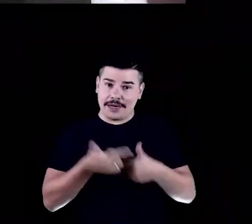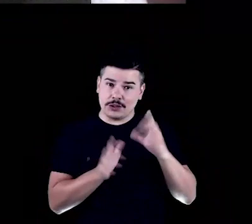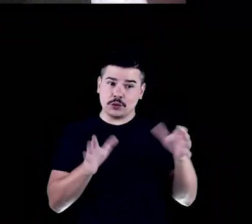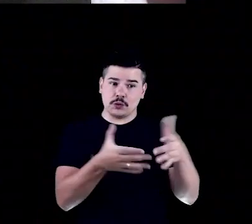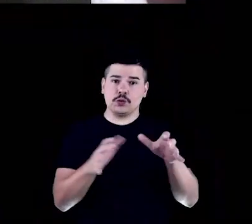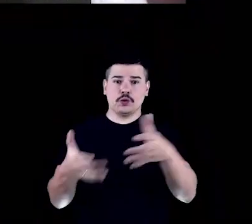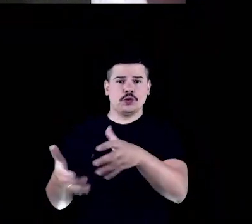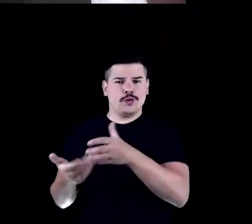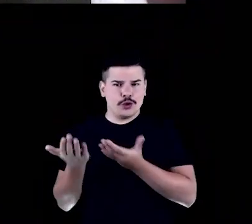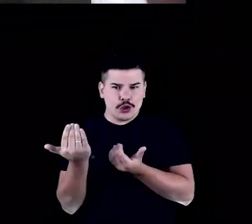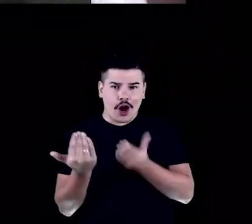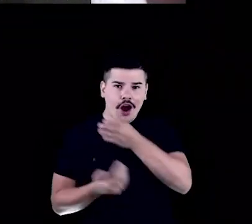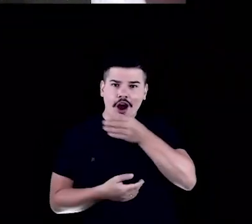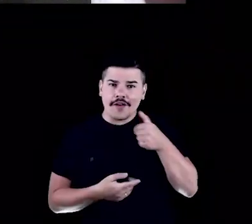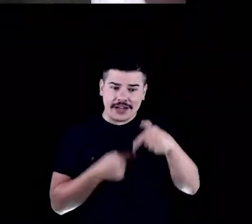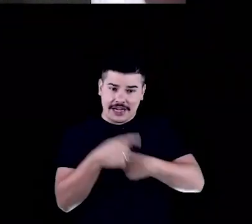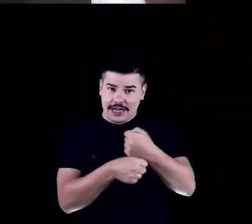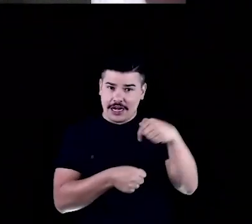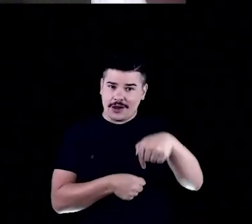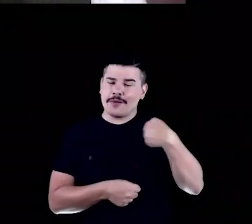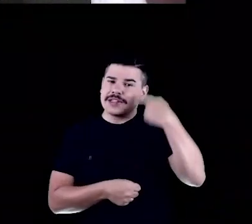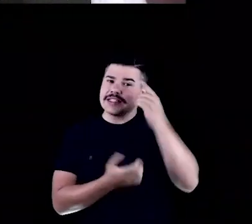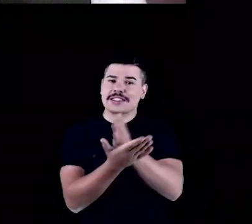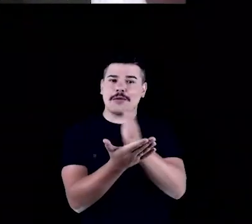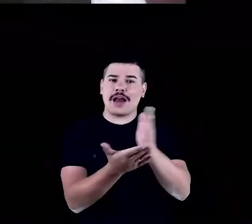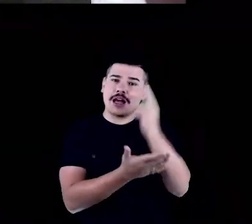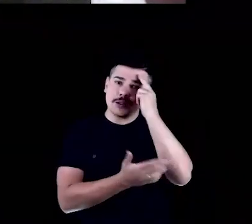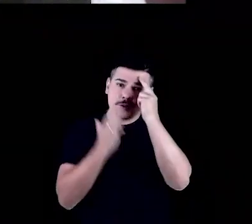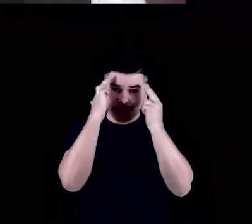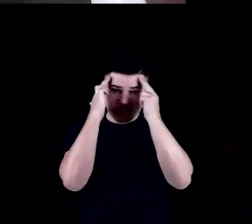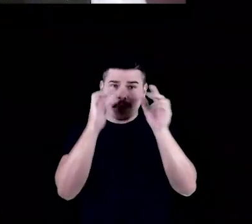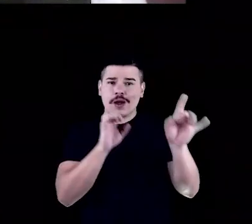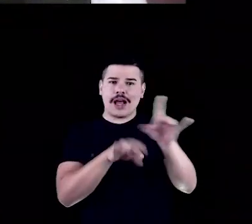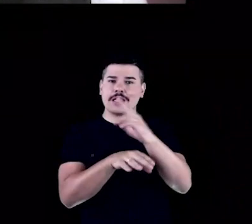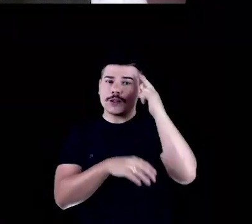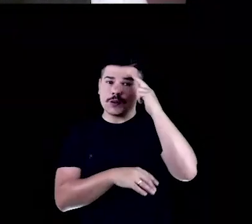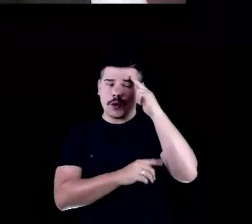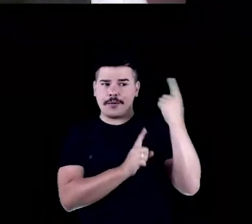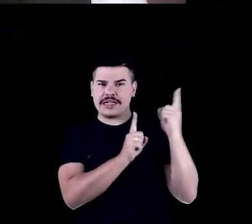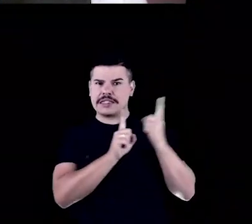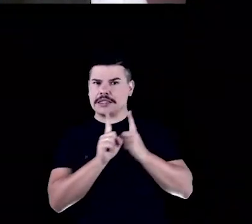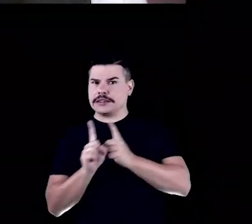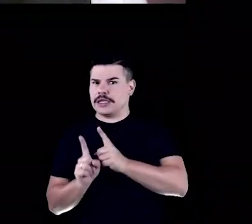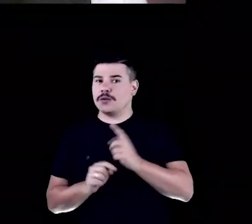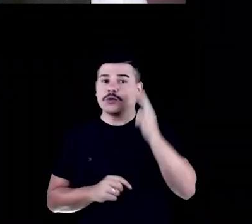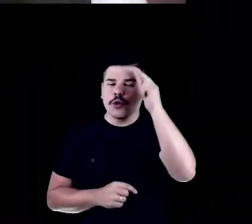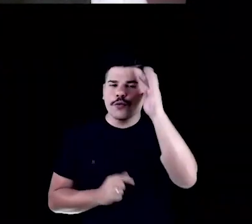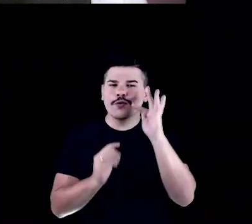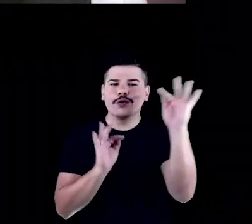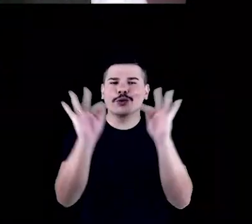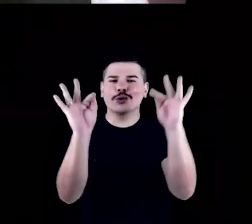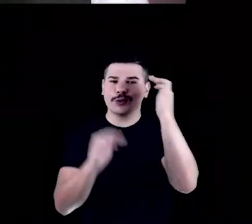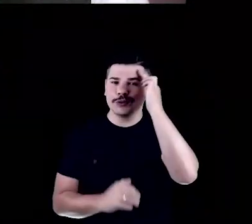trabalhando com esses jovens esse ano, a gente conseguiu separar os sonhos deles em categorias, e aí tem lá o sonho da perseguição, o sonho